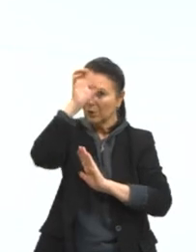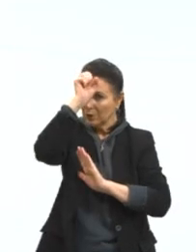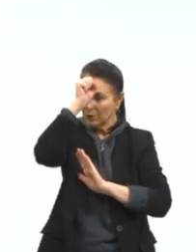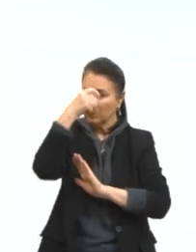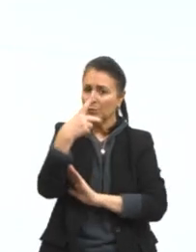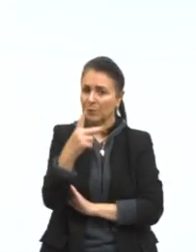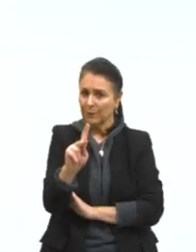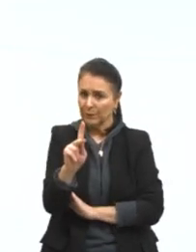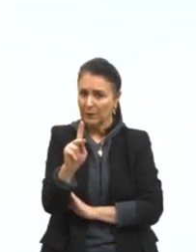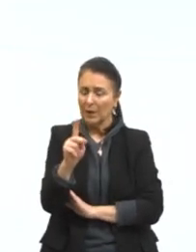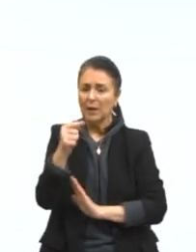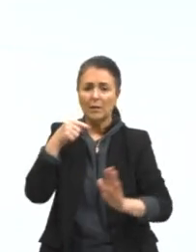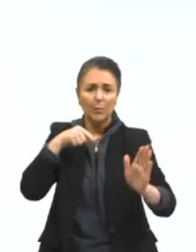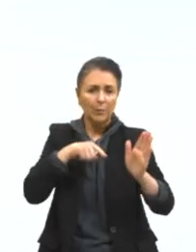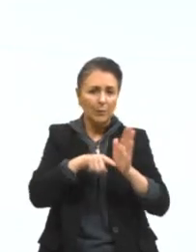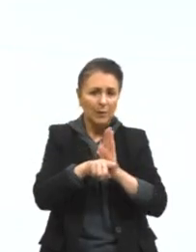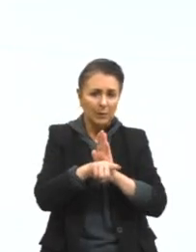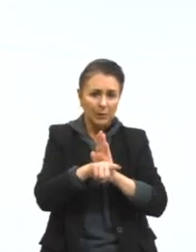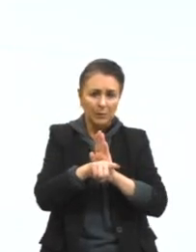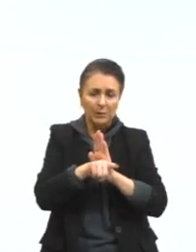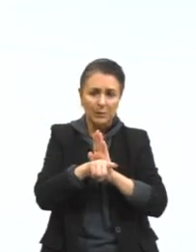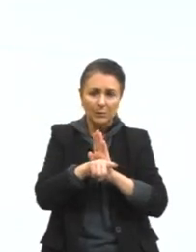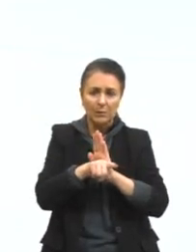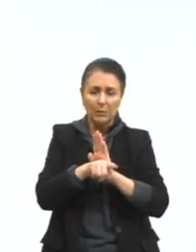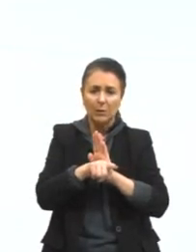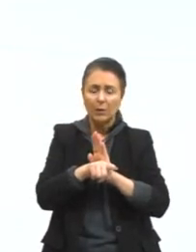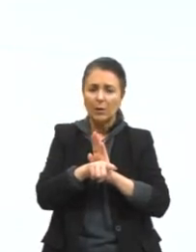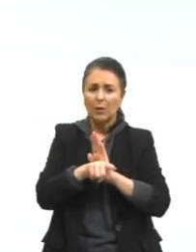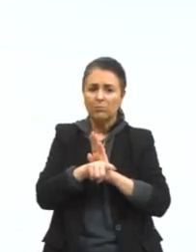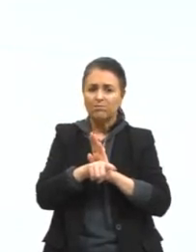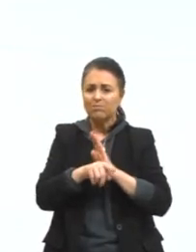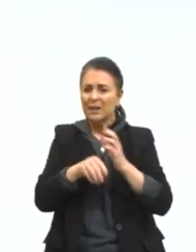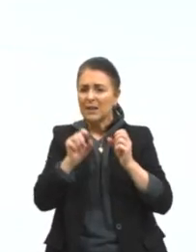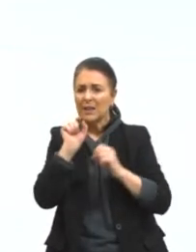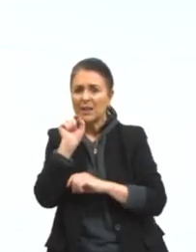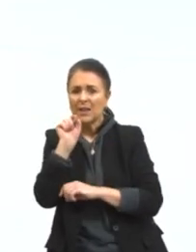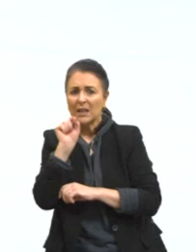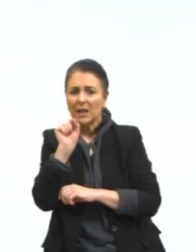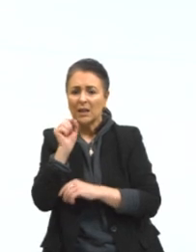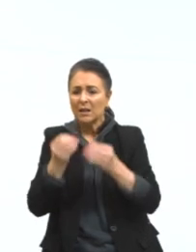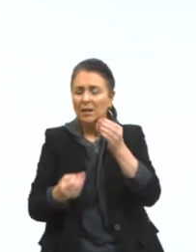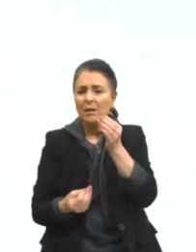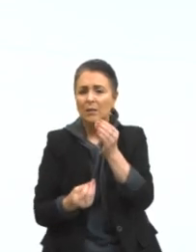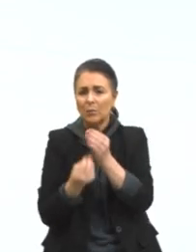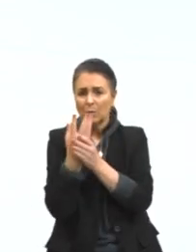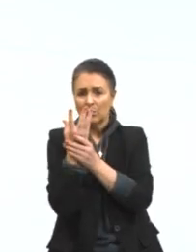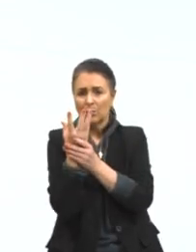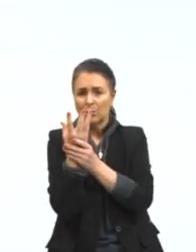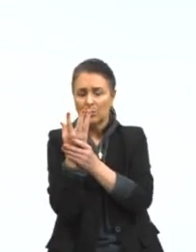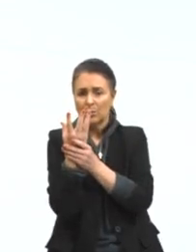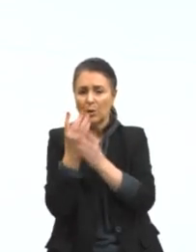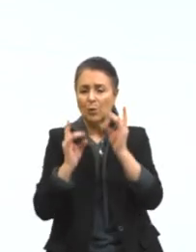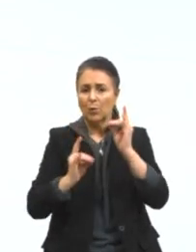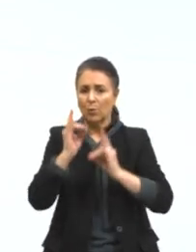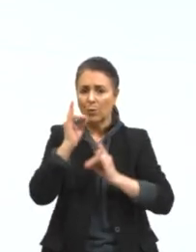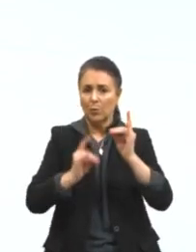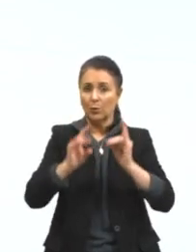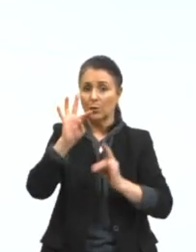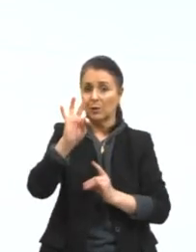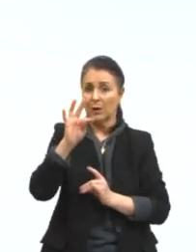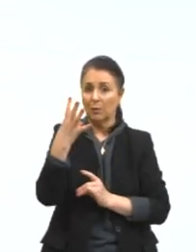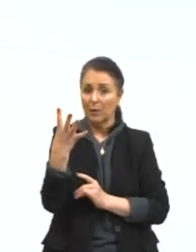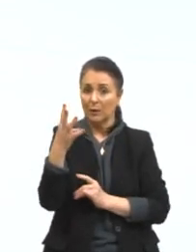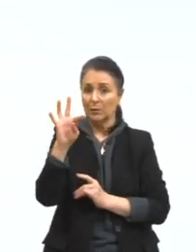da perguntando em outras palavras Aonde então quem é que produz né o hormônio T4